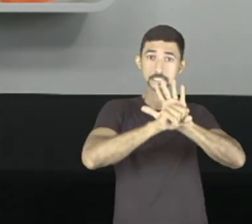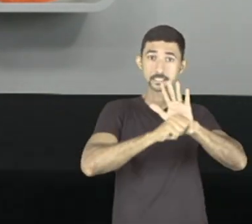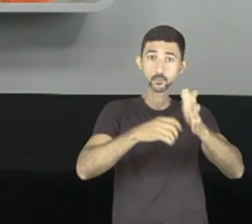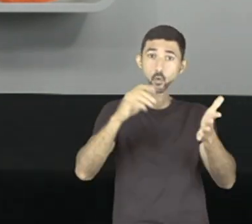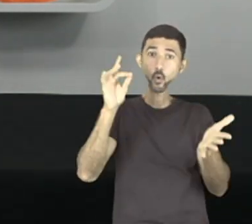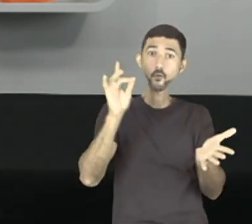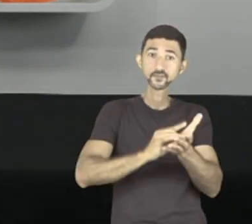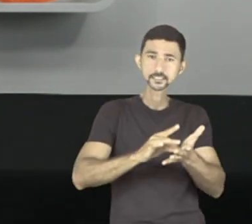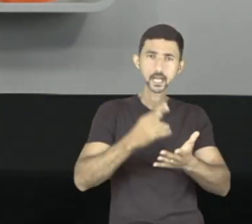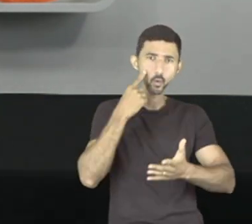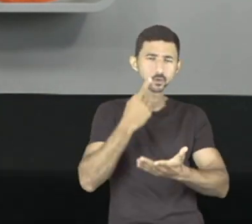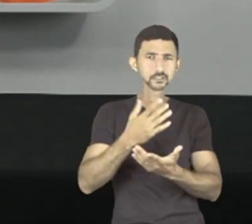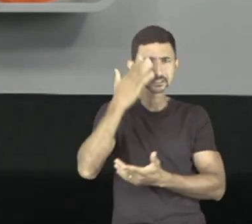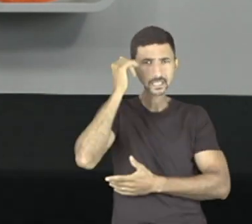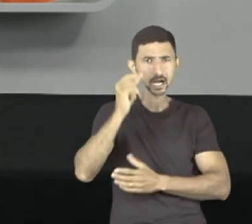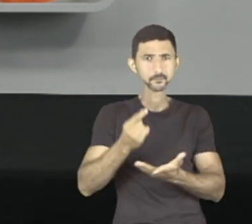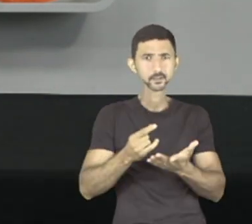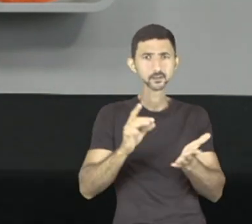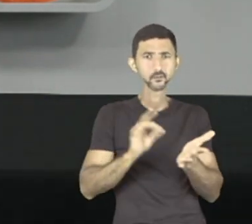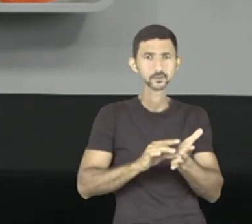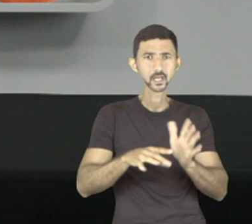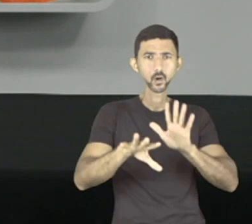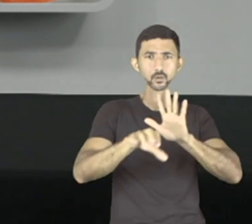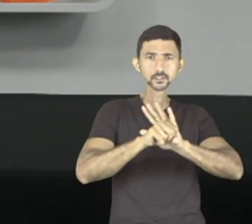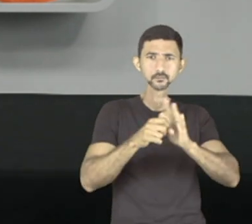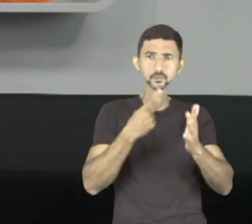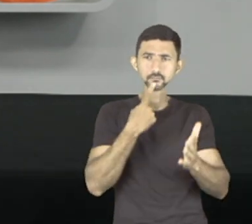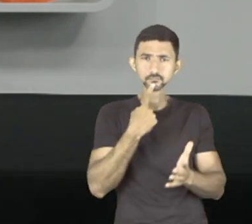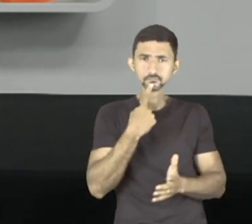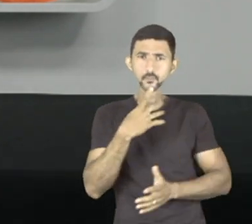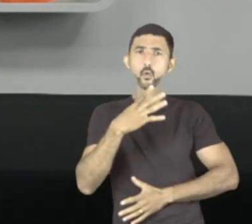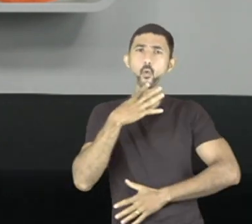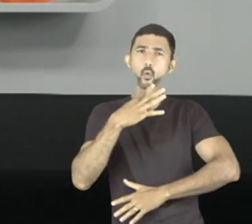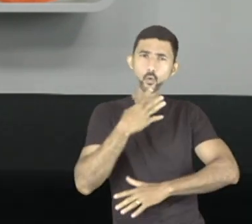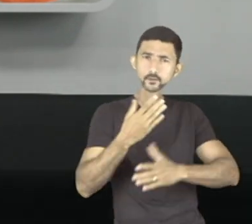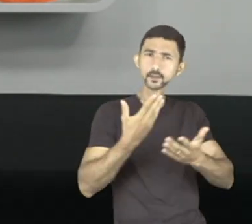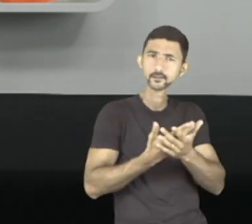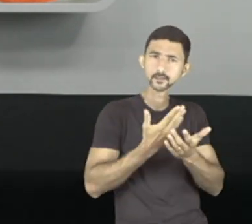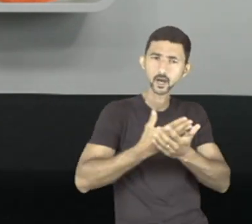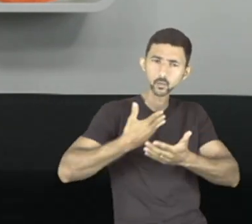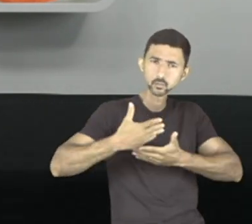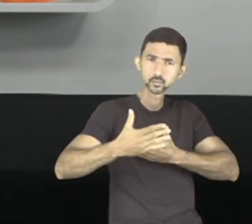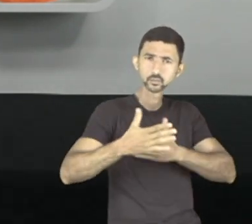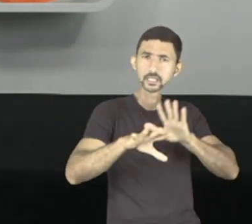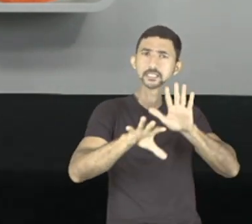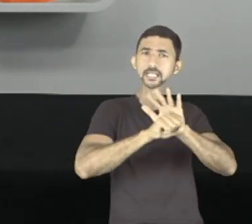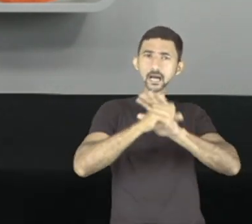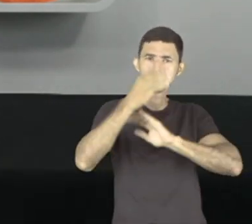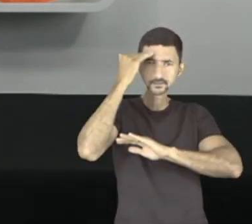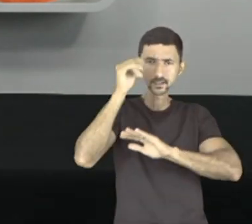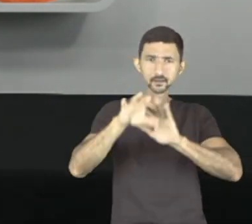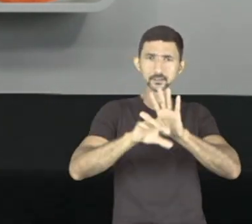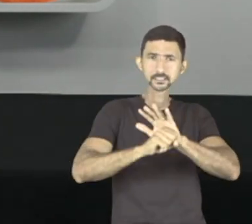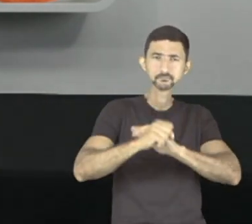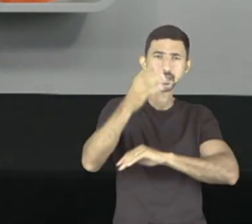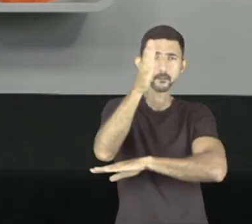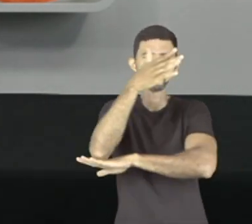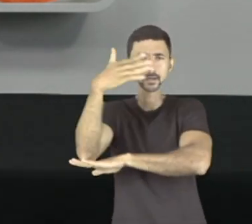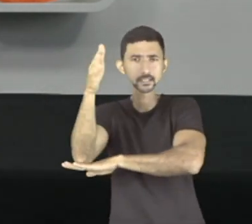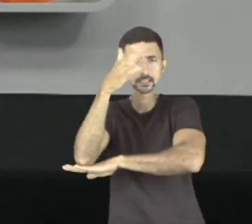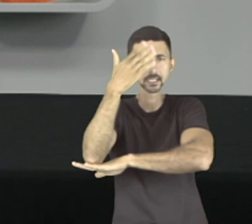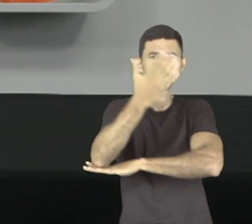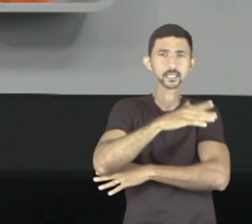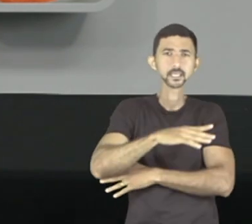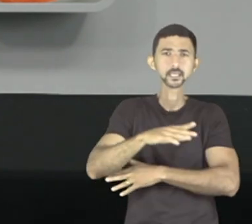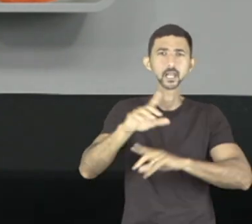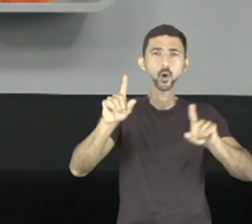estado. Você sabe quais são os símbolos oficiais? Se você está acompanhando as nossas aulas, você já sabe o que são símbolos, né? Eu vou falar da bandeira, eu vou falar